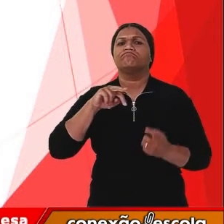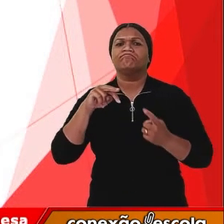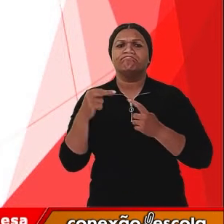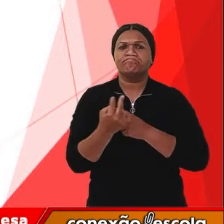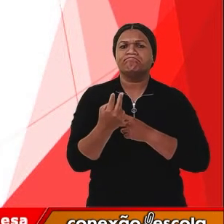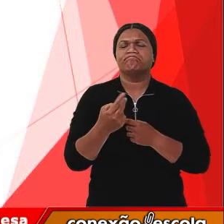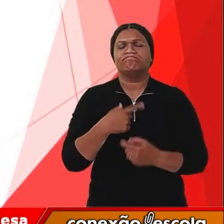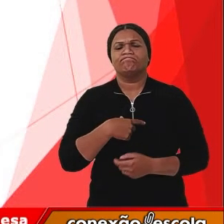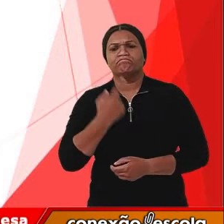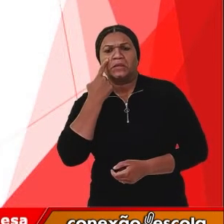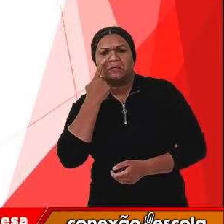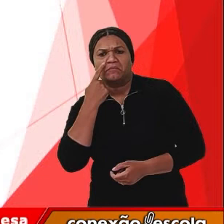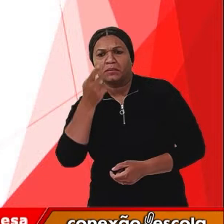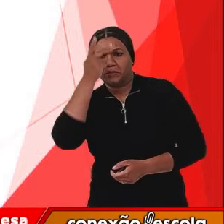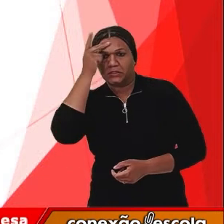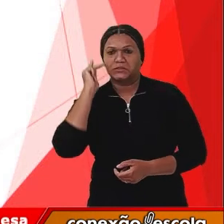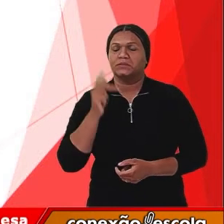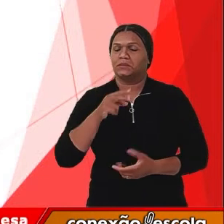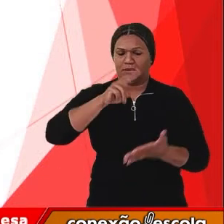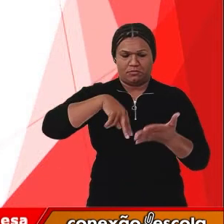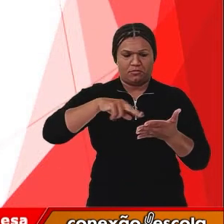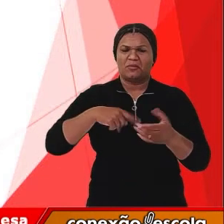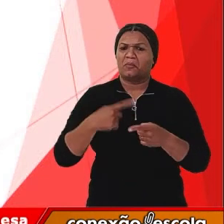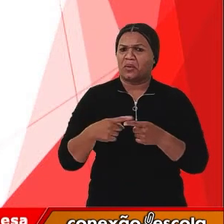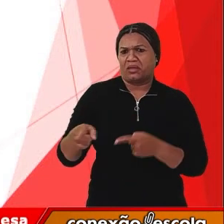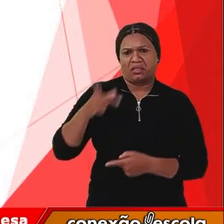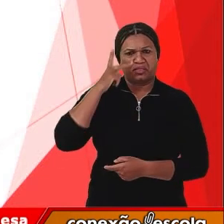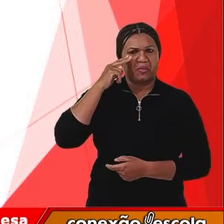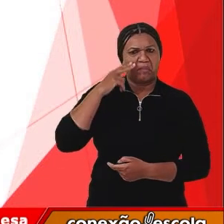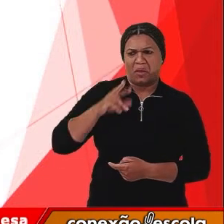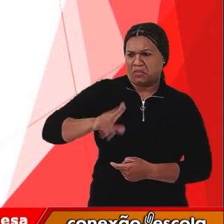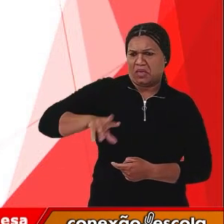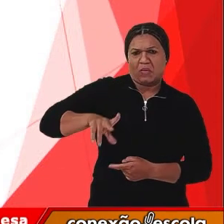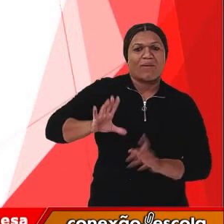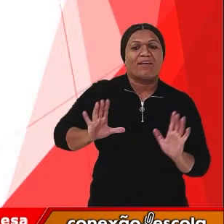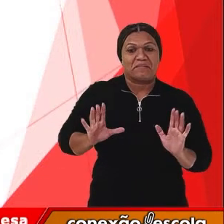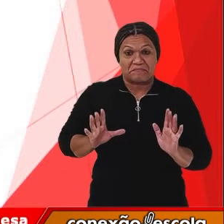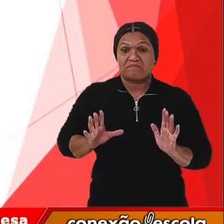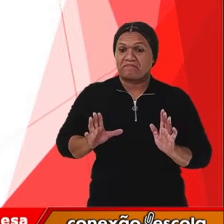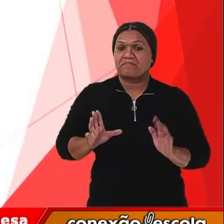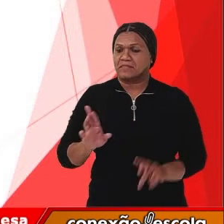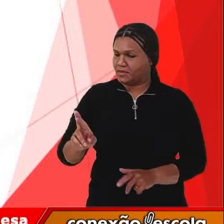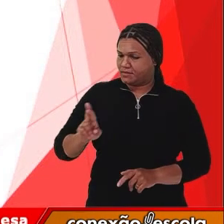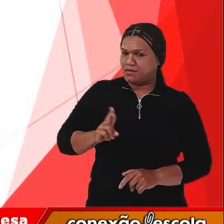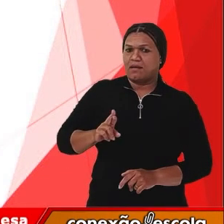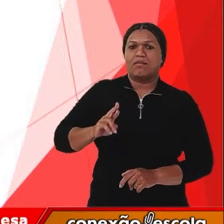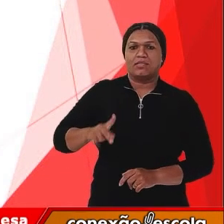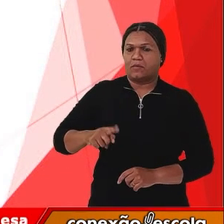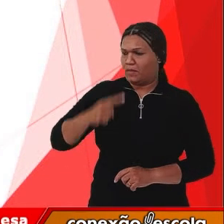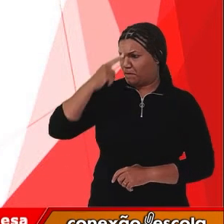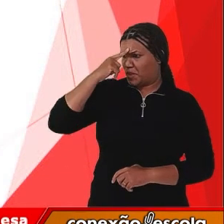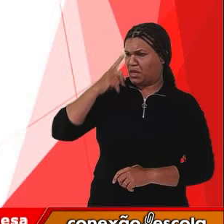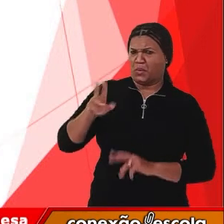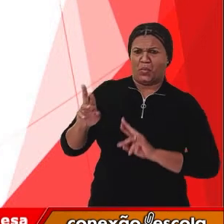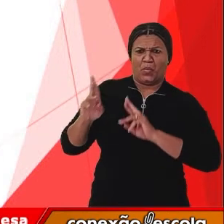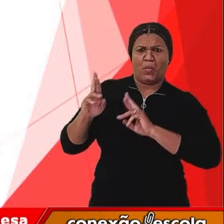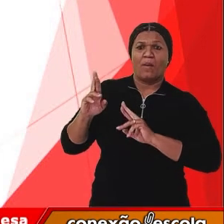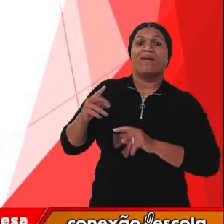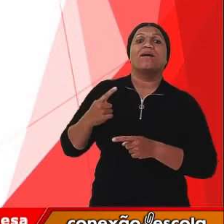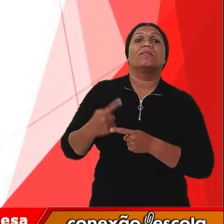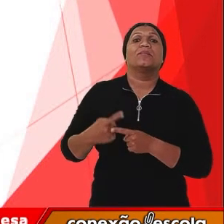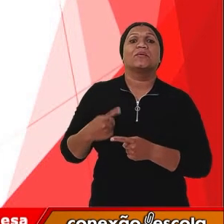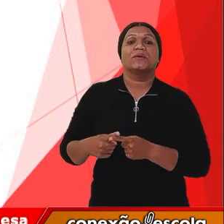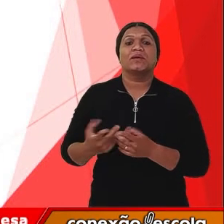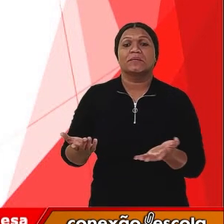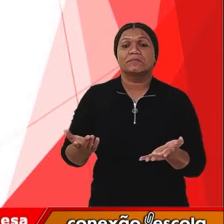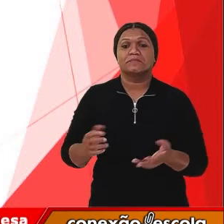situação incomum criada pelo evento e o resultado não foi o esperado porque